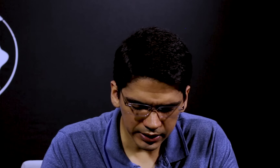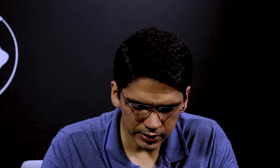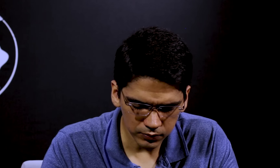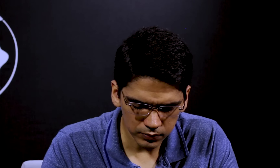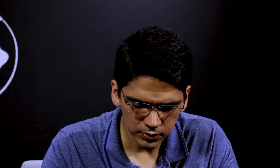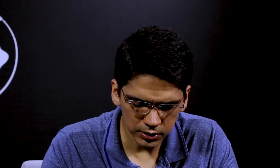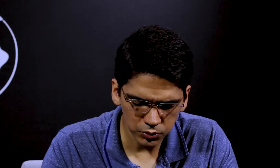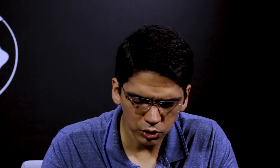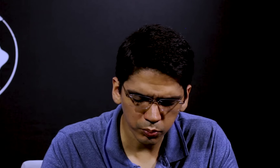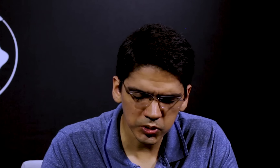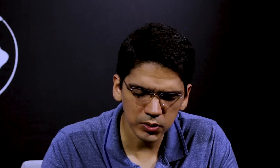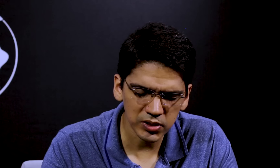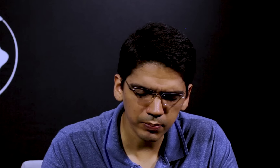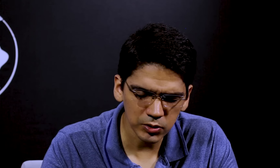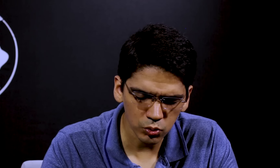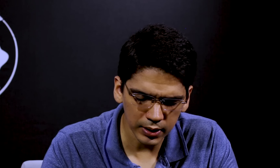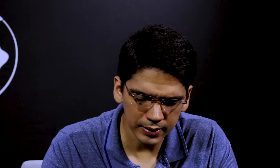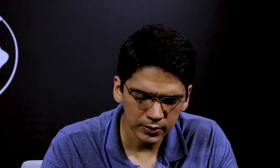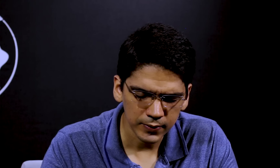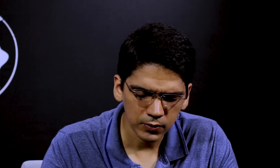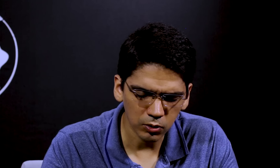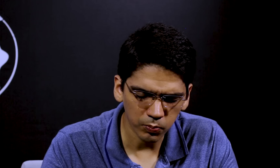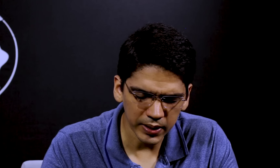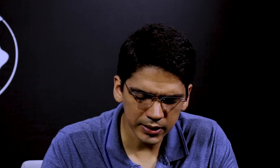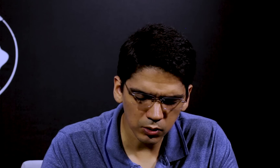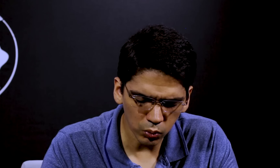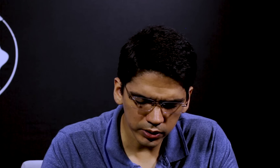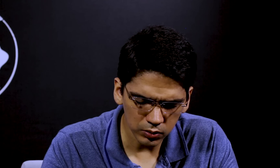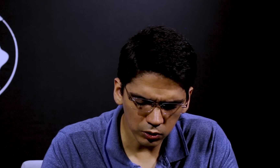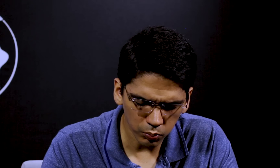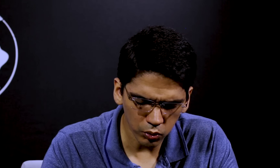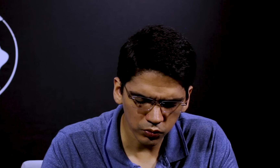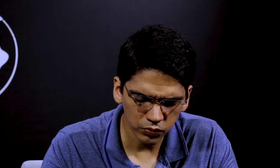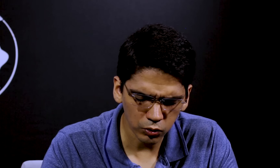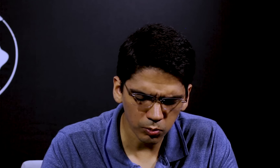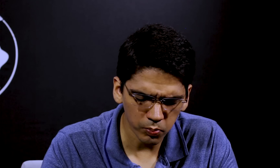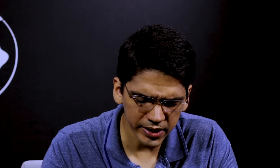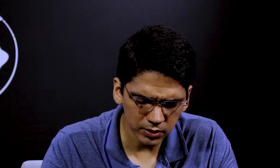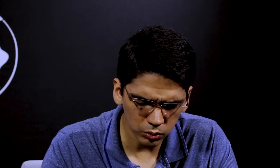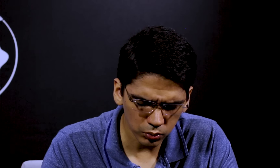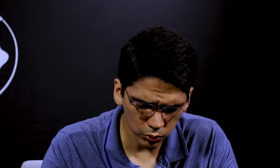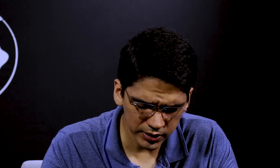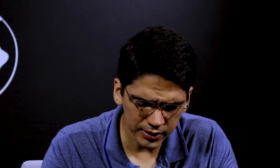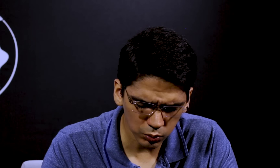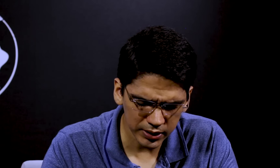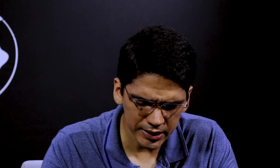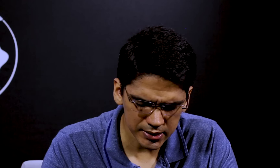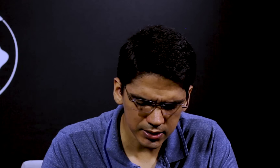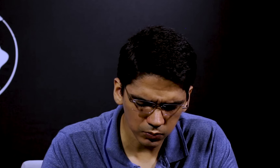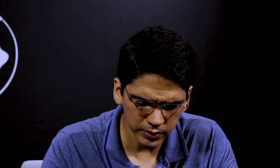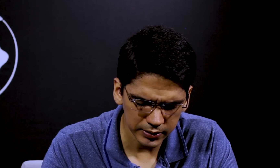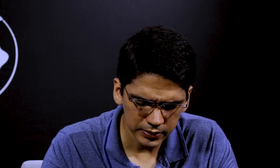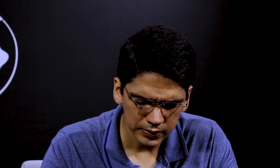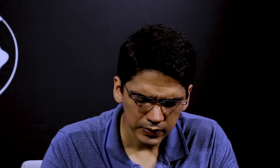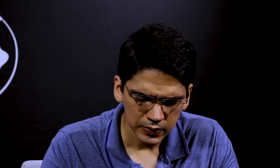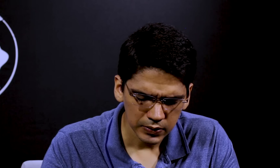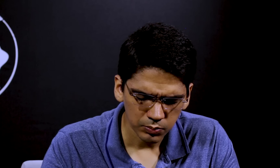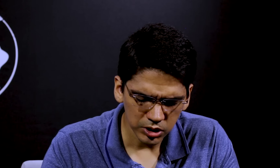fardo de cada um, e que o Senhor possa nos abençoar como Pai que cuida do teu povo, como Pai que tu cuida da tua criação,